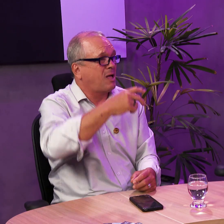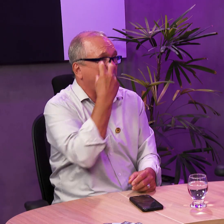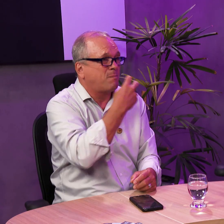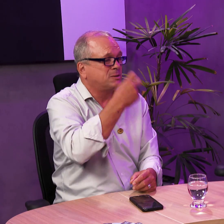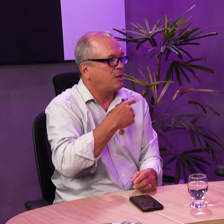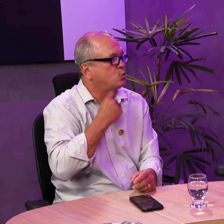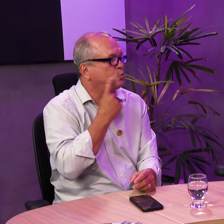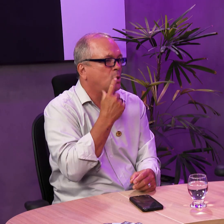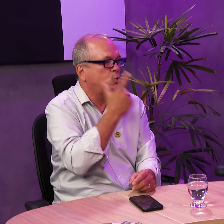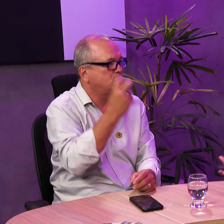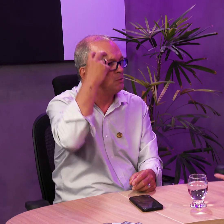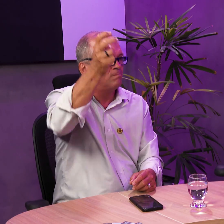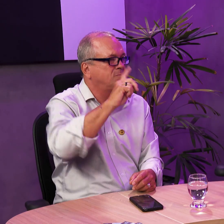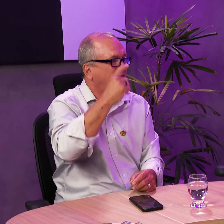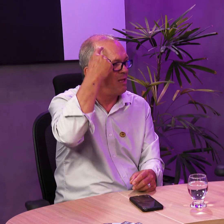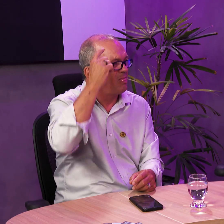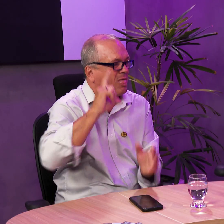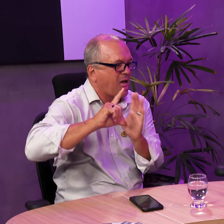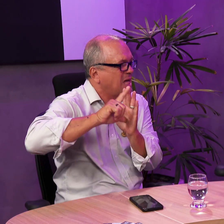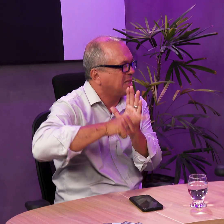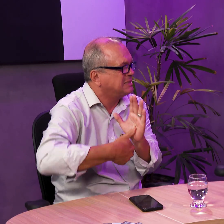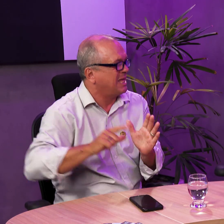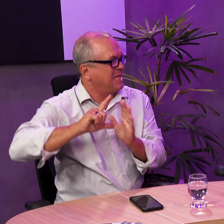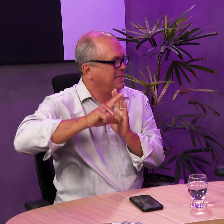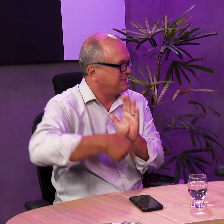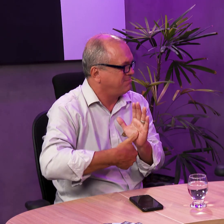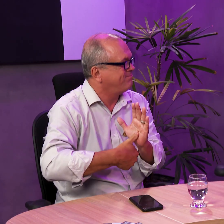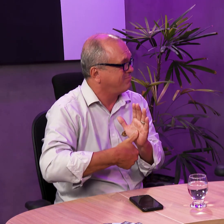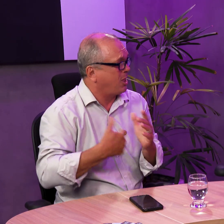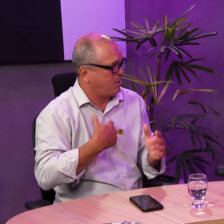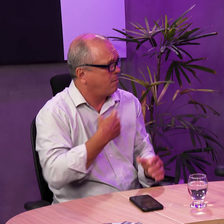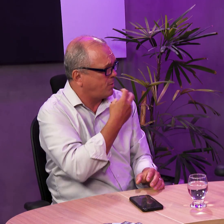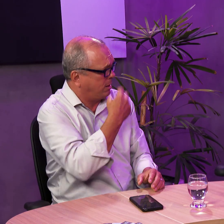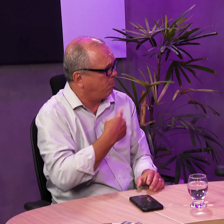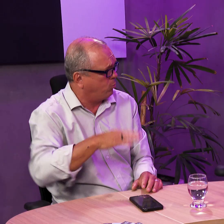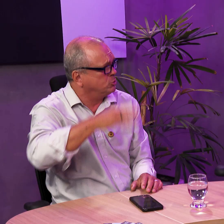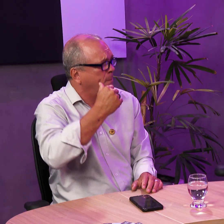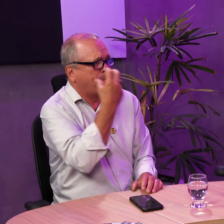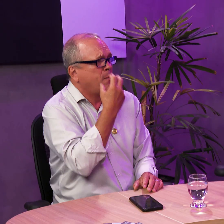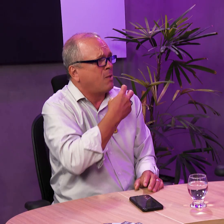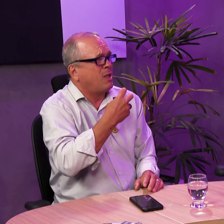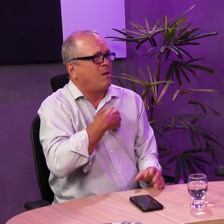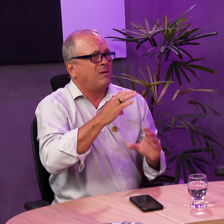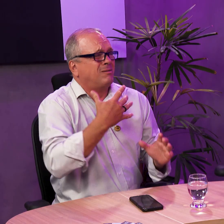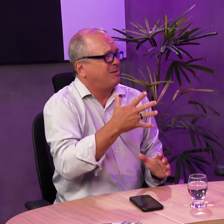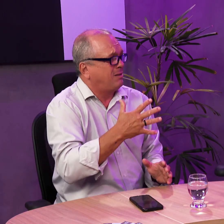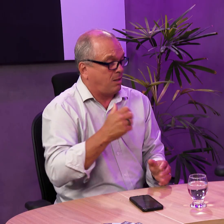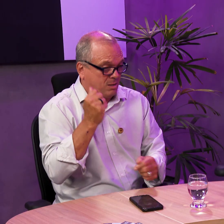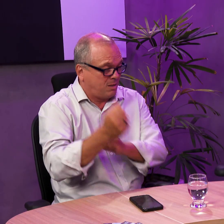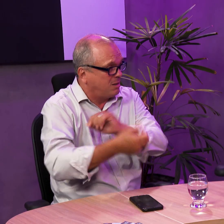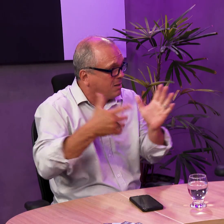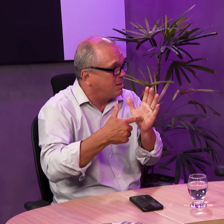aprendesse mais Libras, ela deixaria de falar. E hoje a gente tem estudos, né, que a Libras,